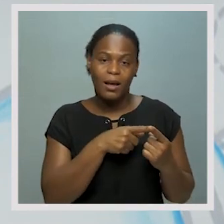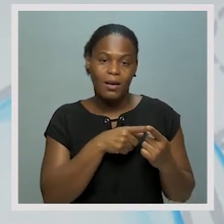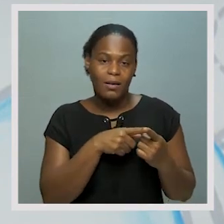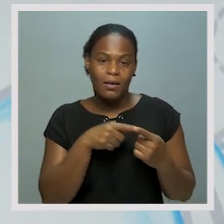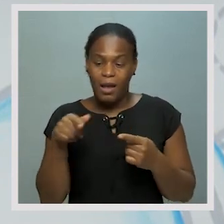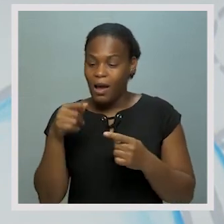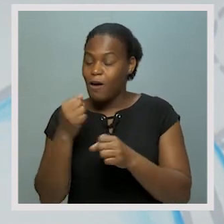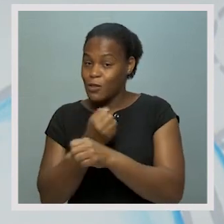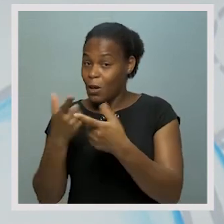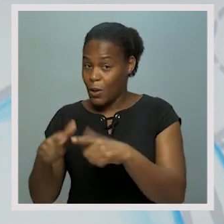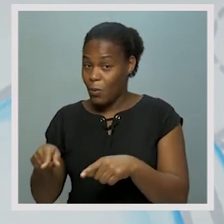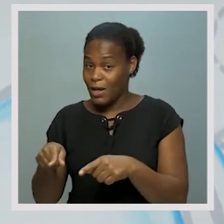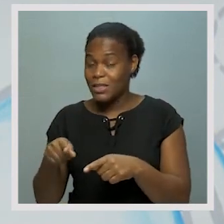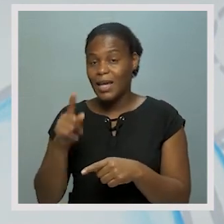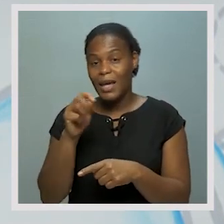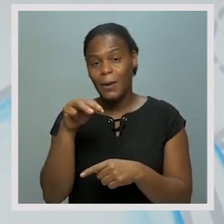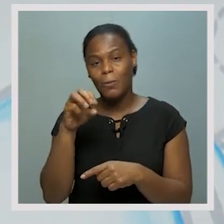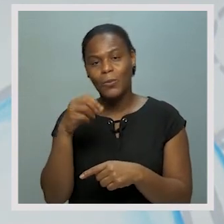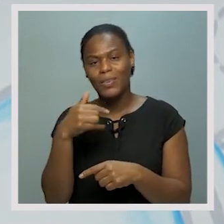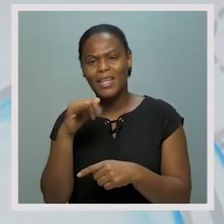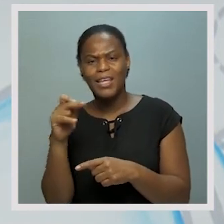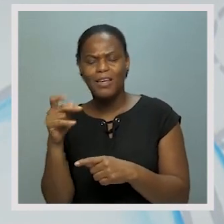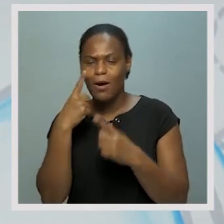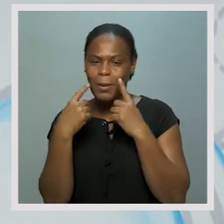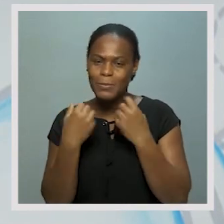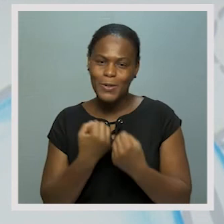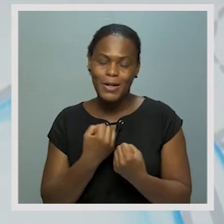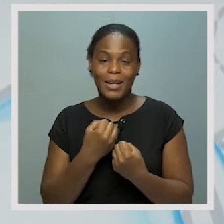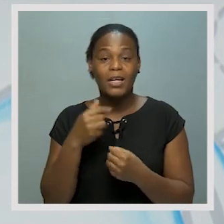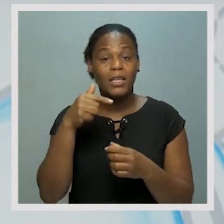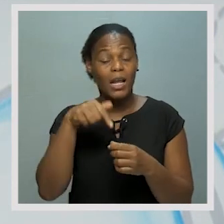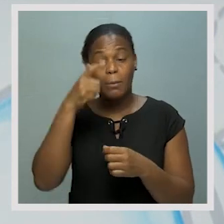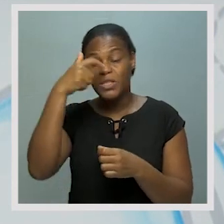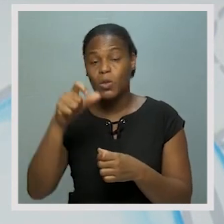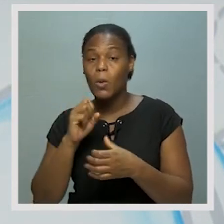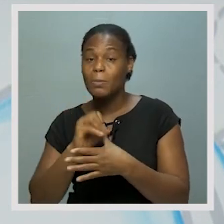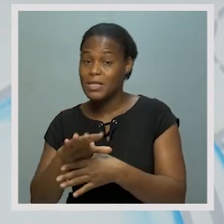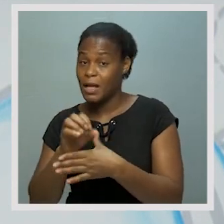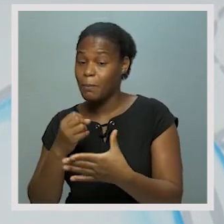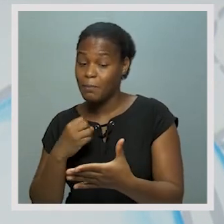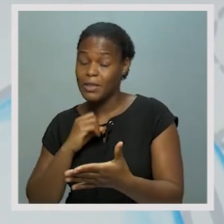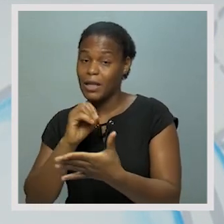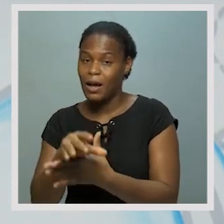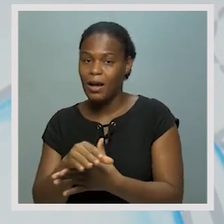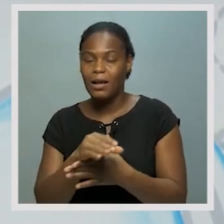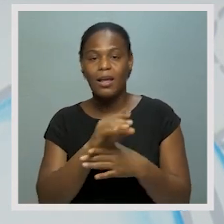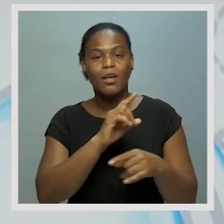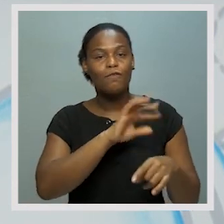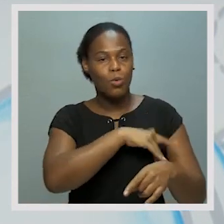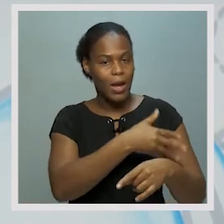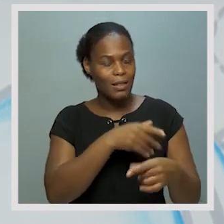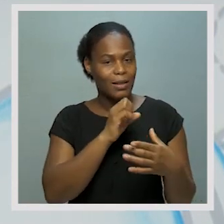a função de linguagem emotiva centra-se no remitente, enquanto que a função de linguagem